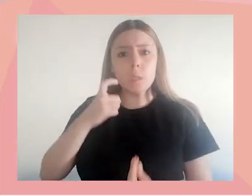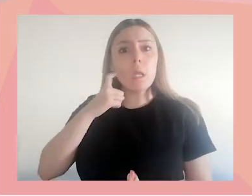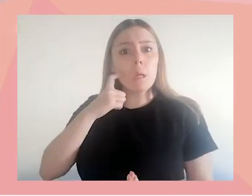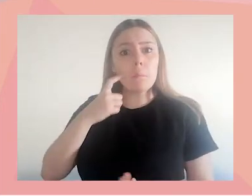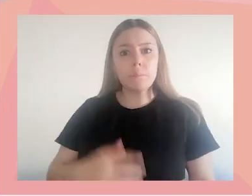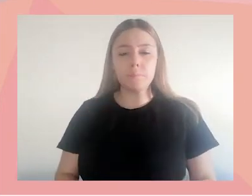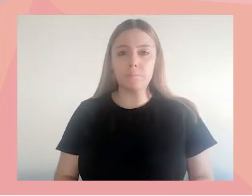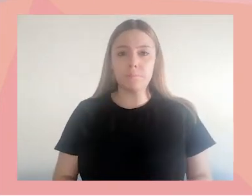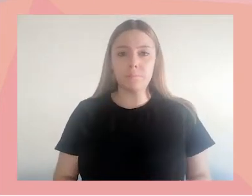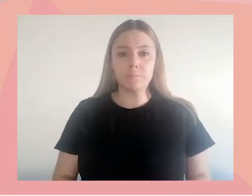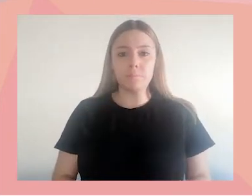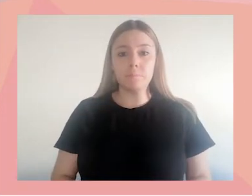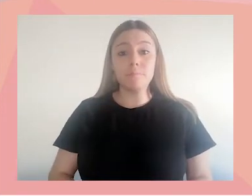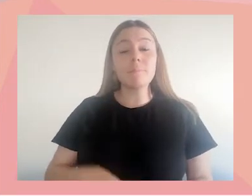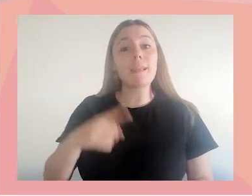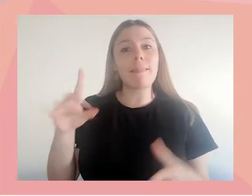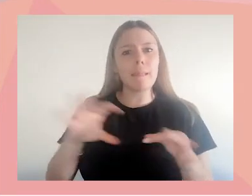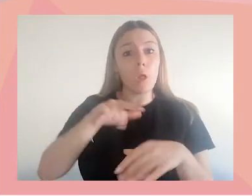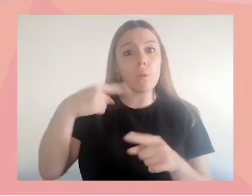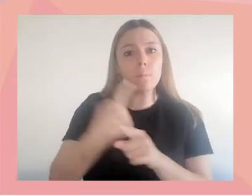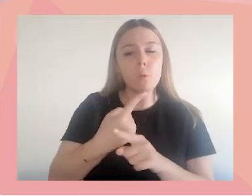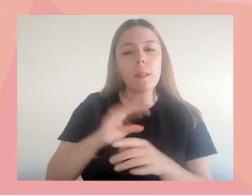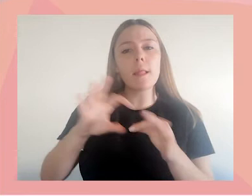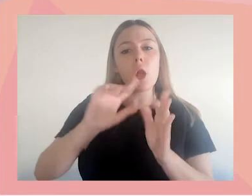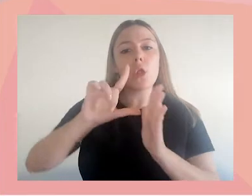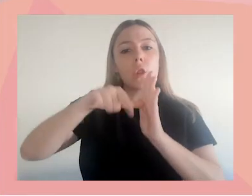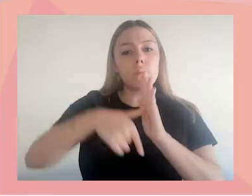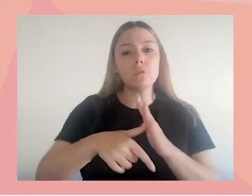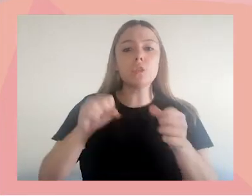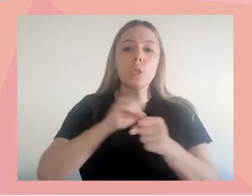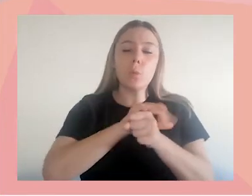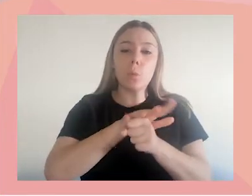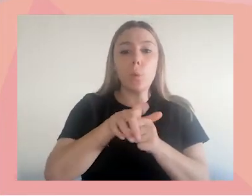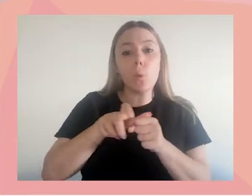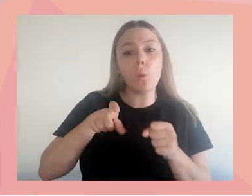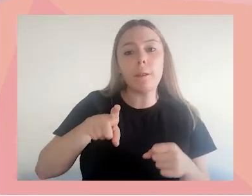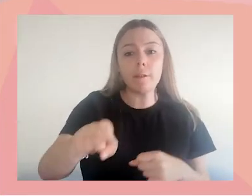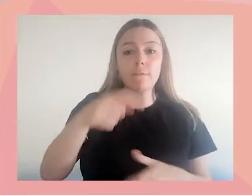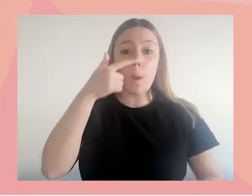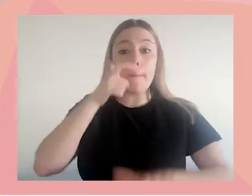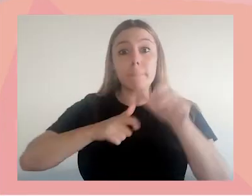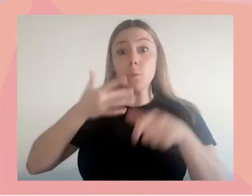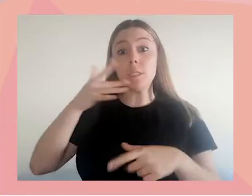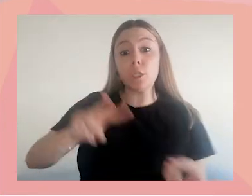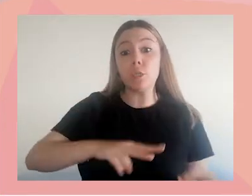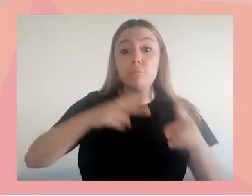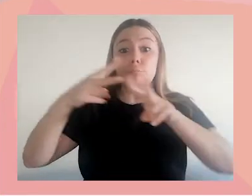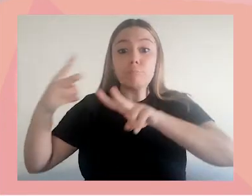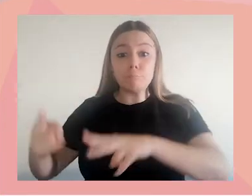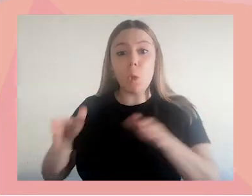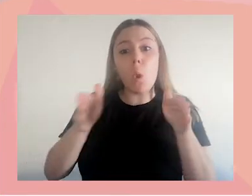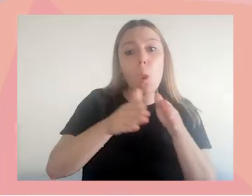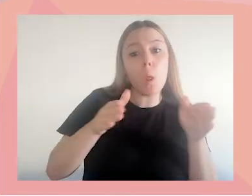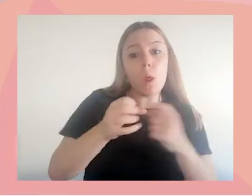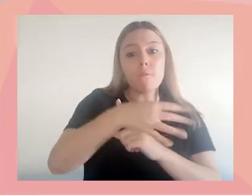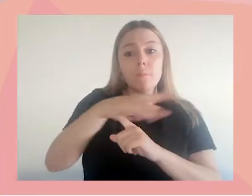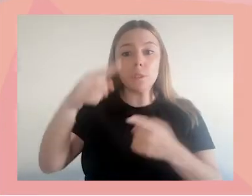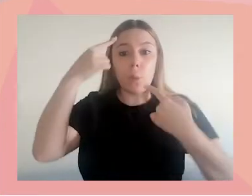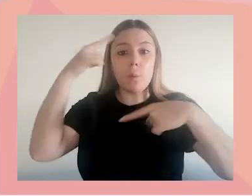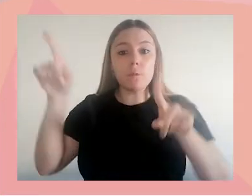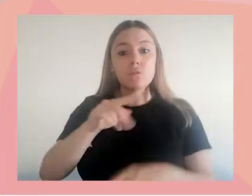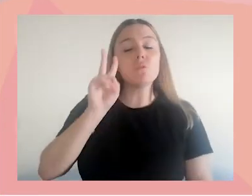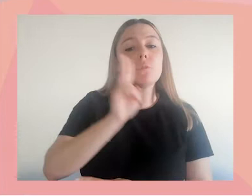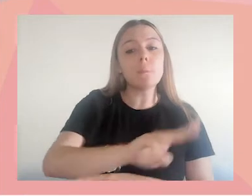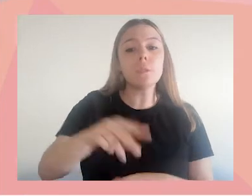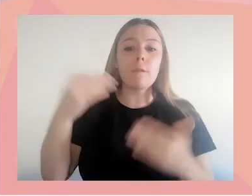com quem? Uma dessas ações é o projeto CoMMiTTEd, COVID, Migrants and Minorities in Teacher